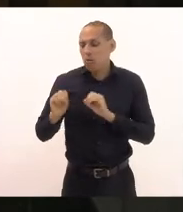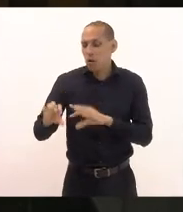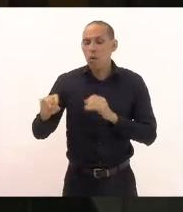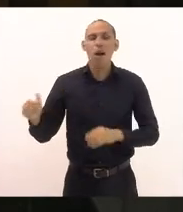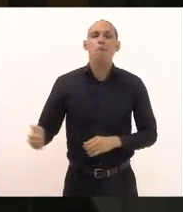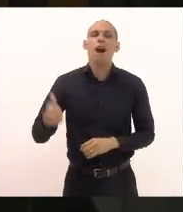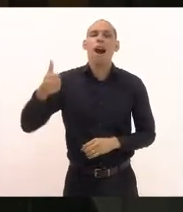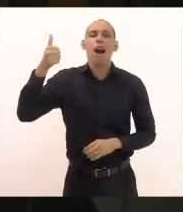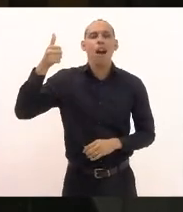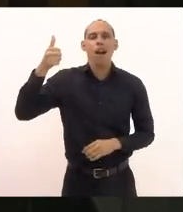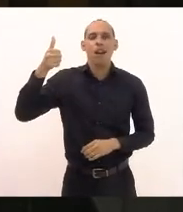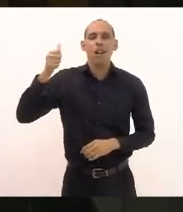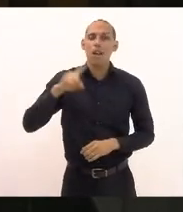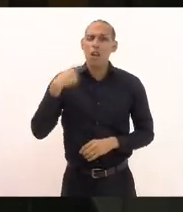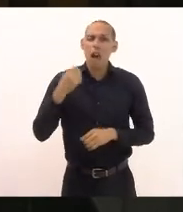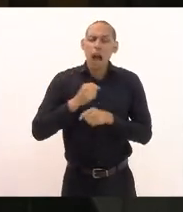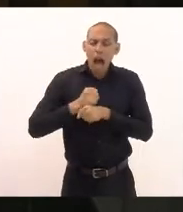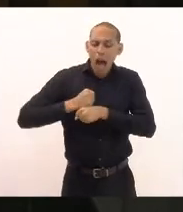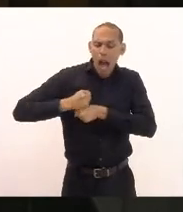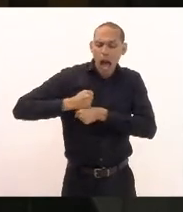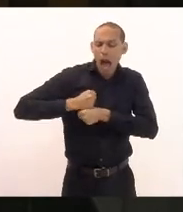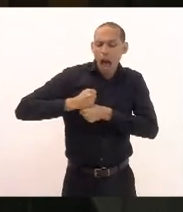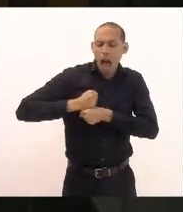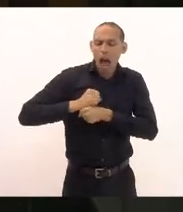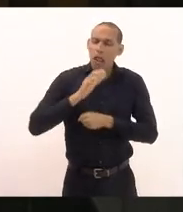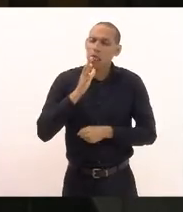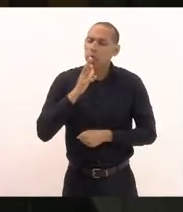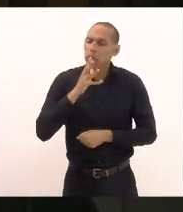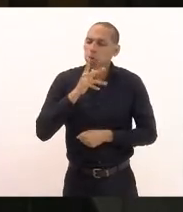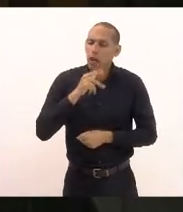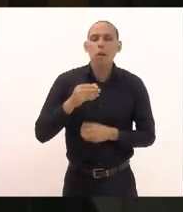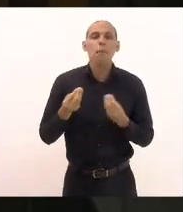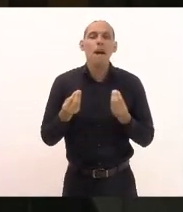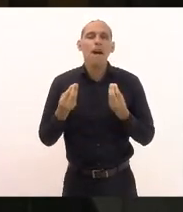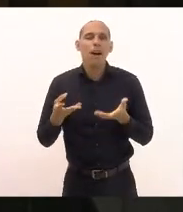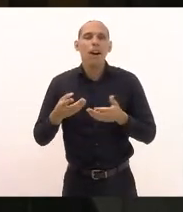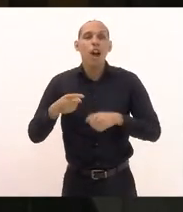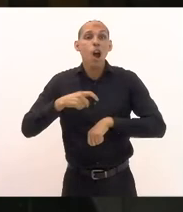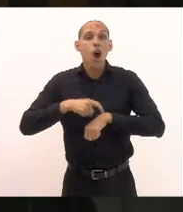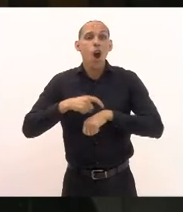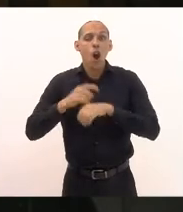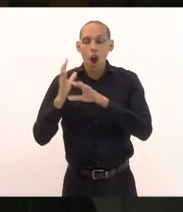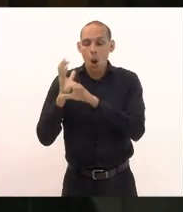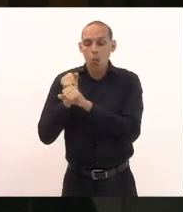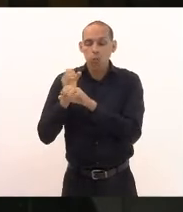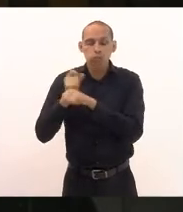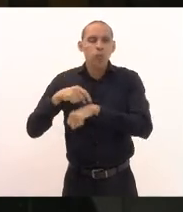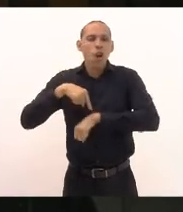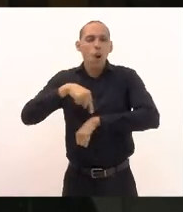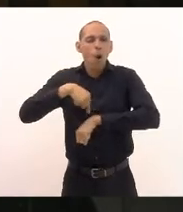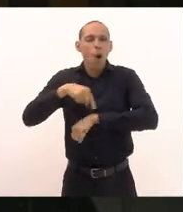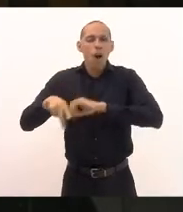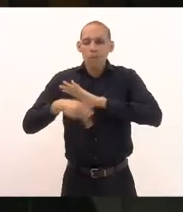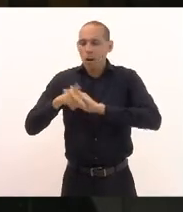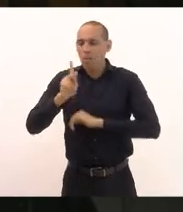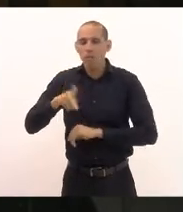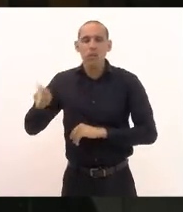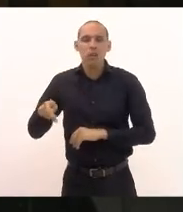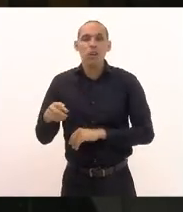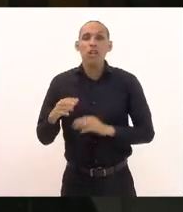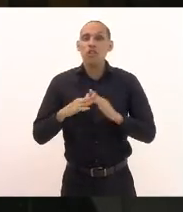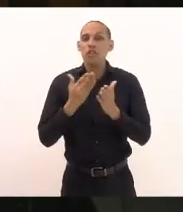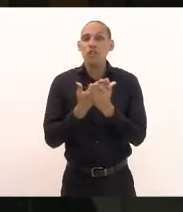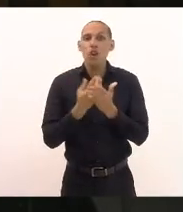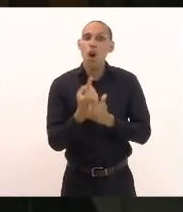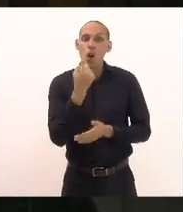gente demorou anos para conseguir juntar a carga horária do professor numa escola, é por entender a importância dele se